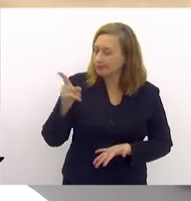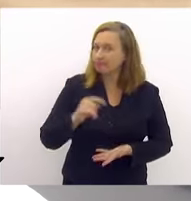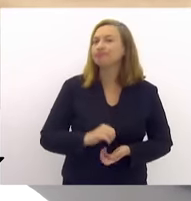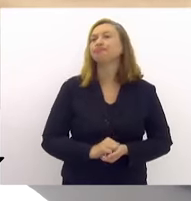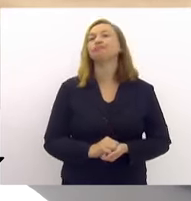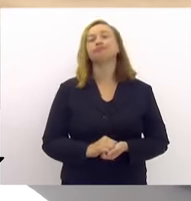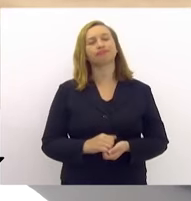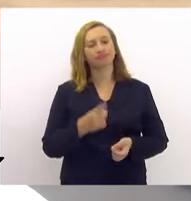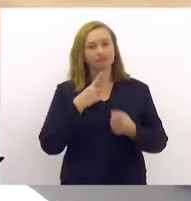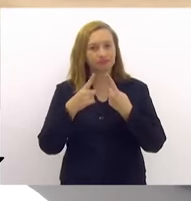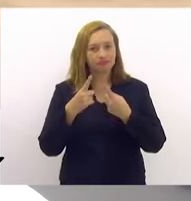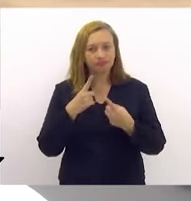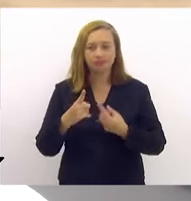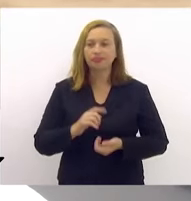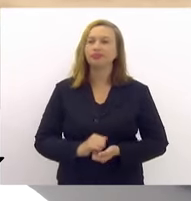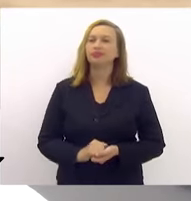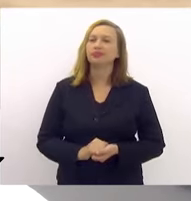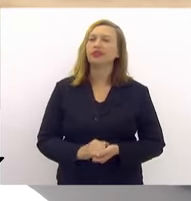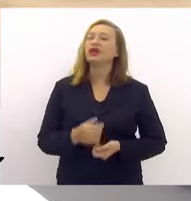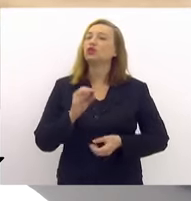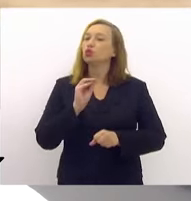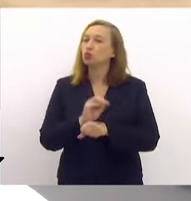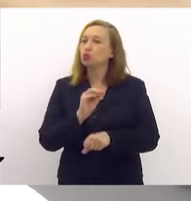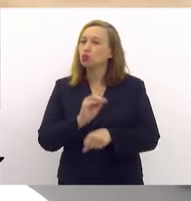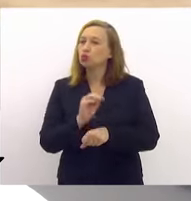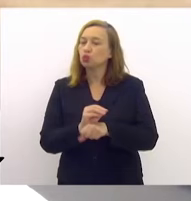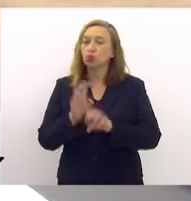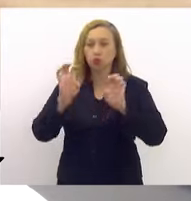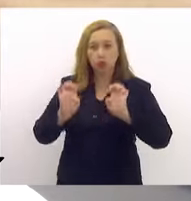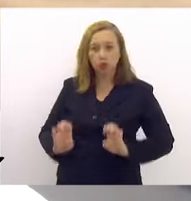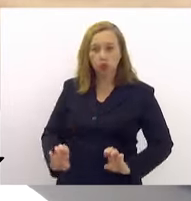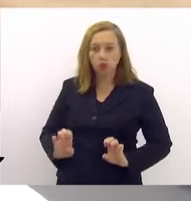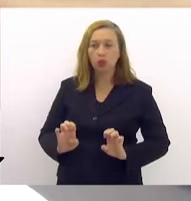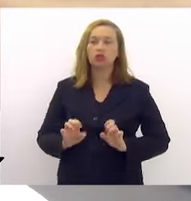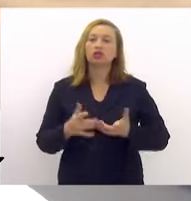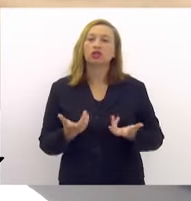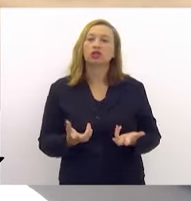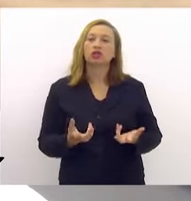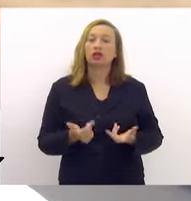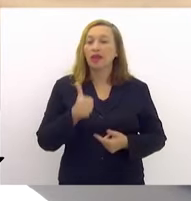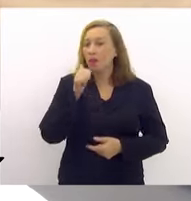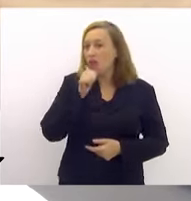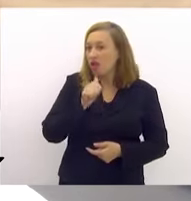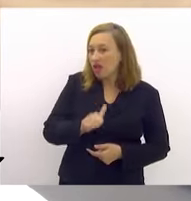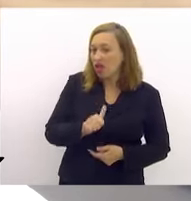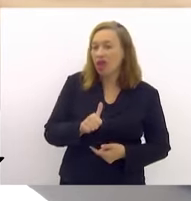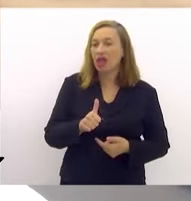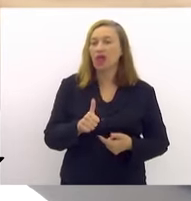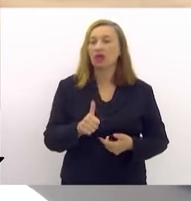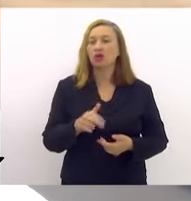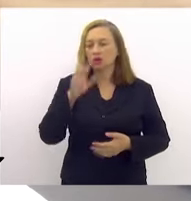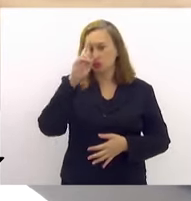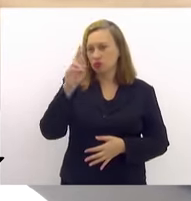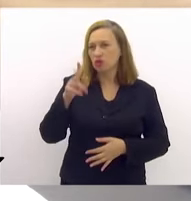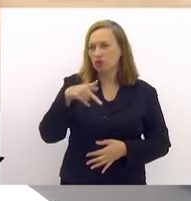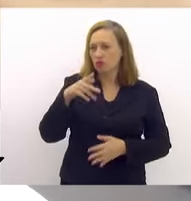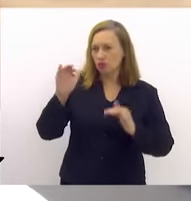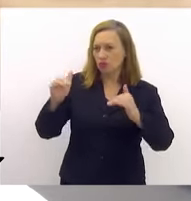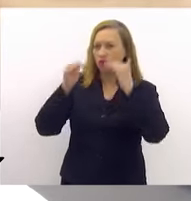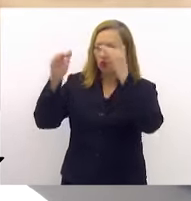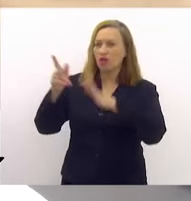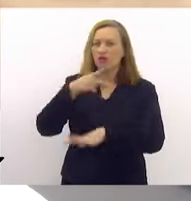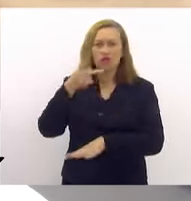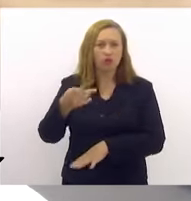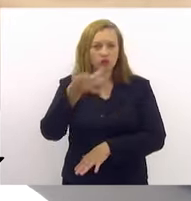Essa discussão do cuidado, da ética do cuidado, da questão da mulher, Vossa Excelência falou de saúde